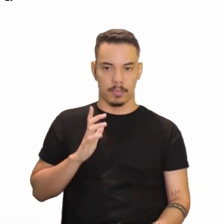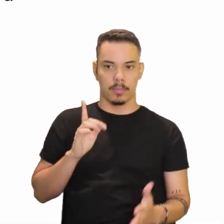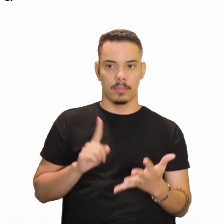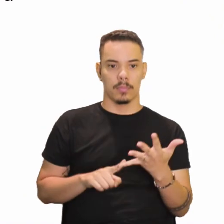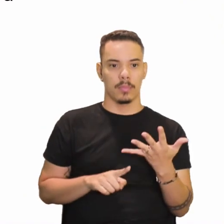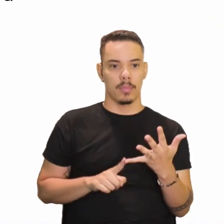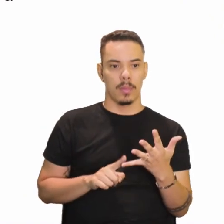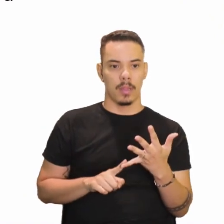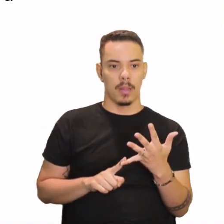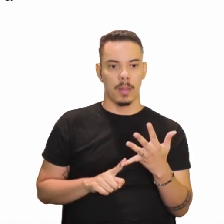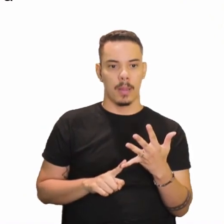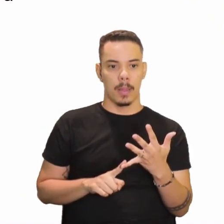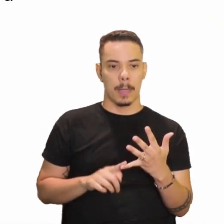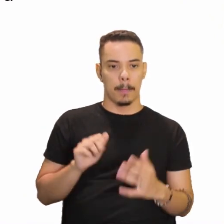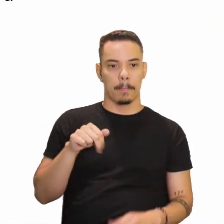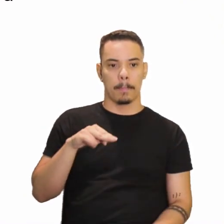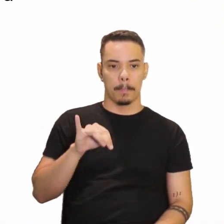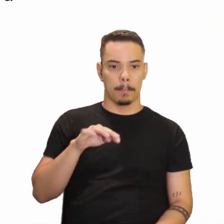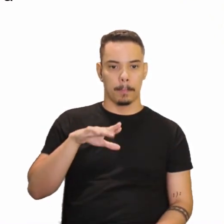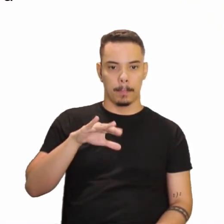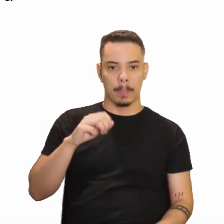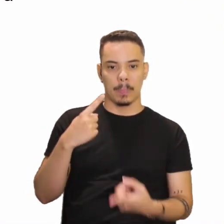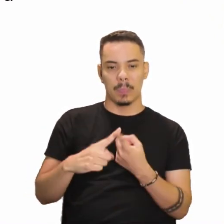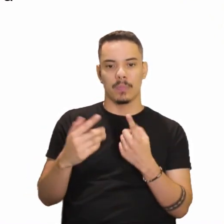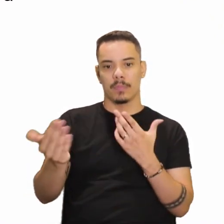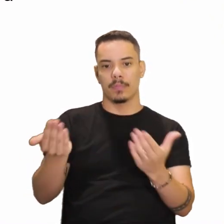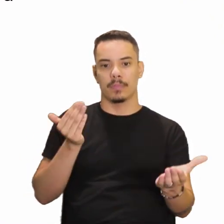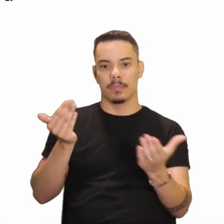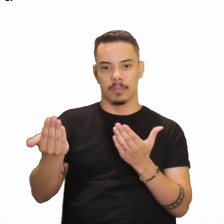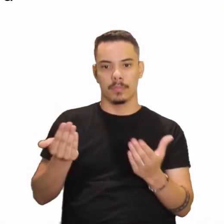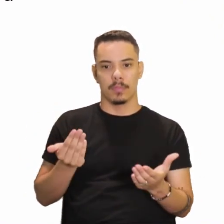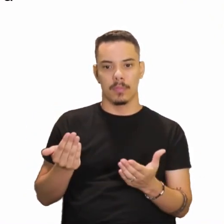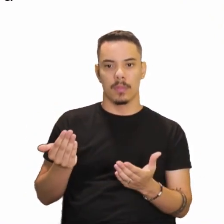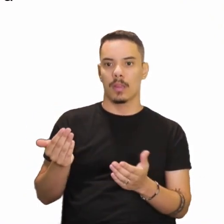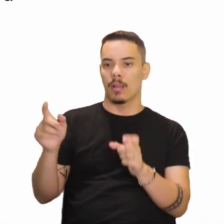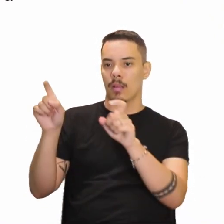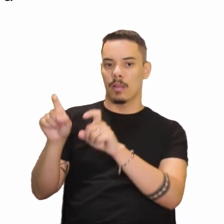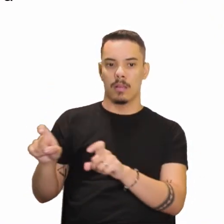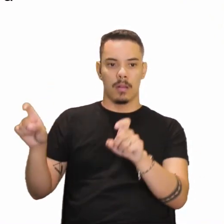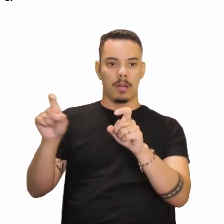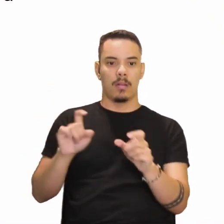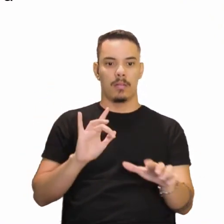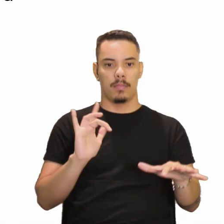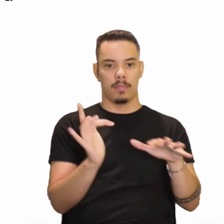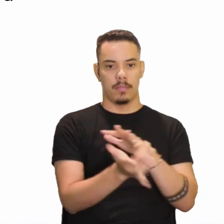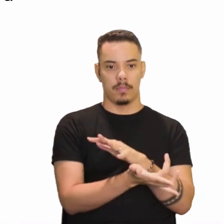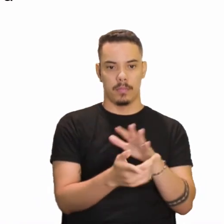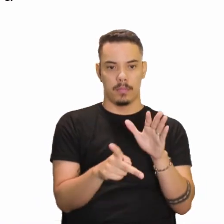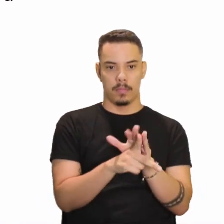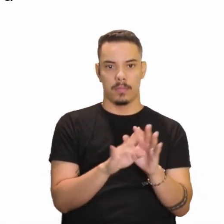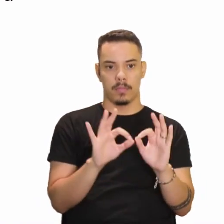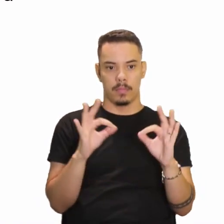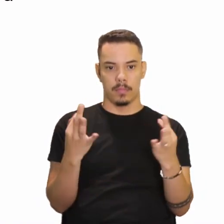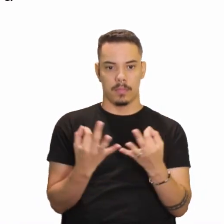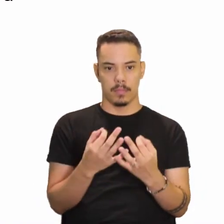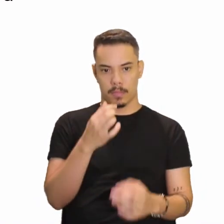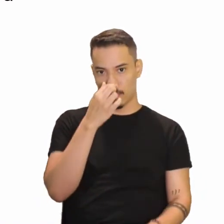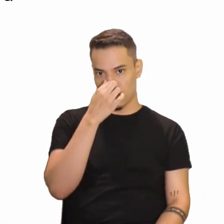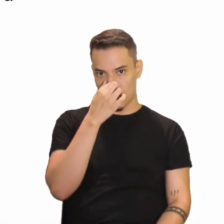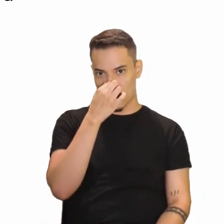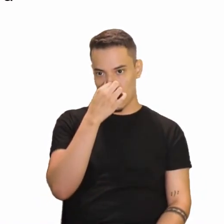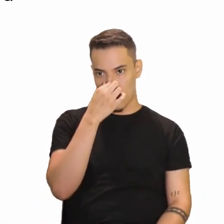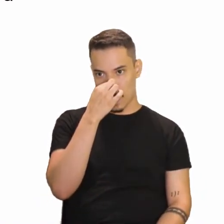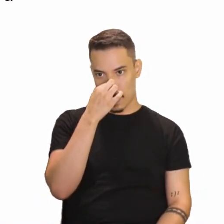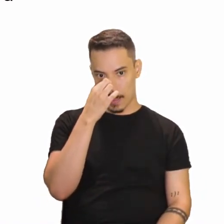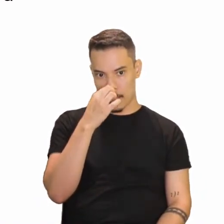e antonímia para comparar a rede mundial de computadores com a rede caseira de descanso